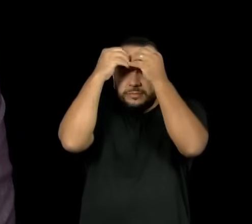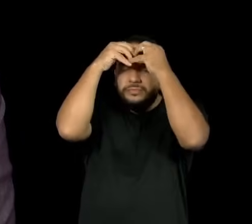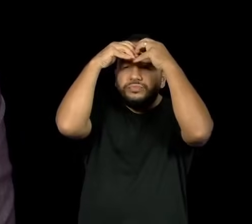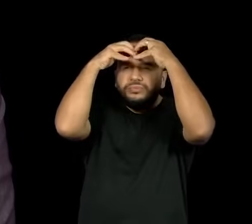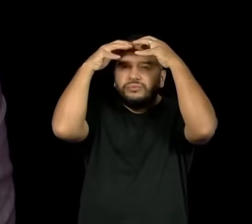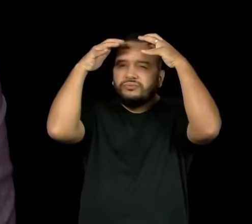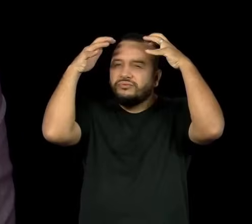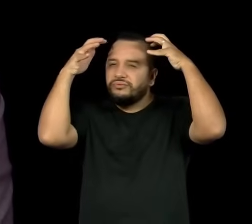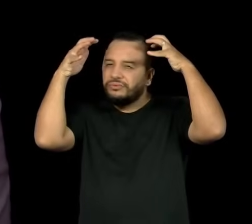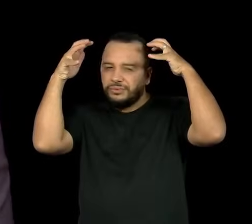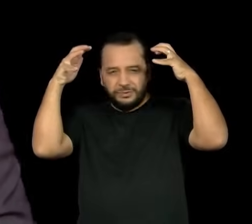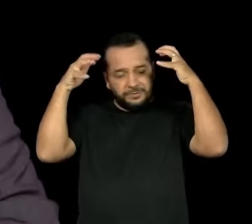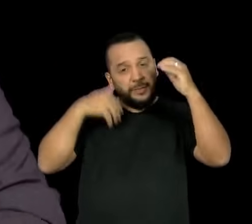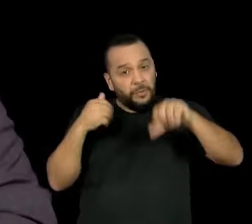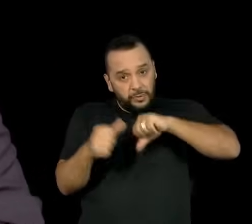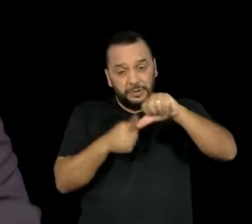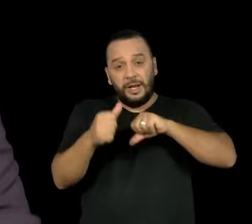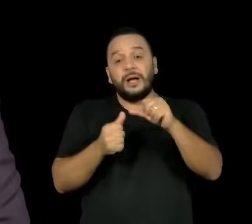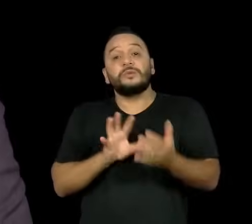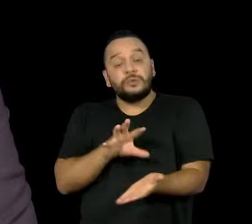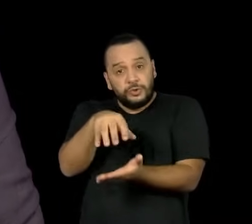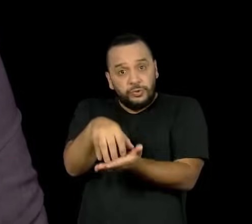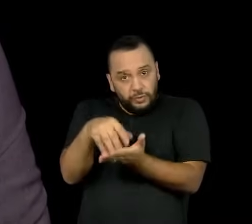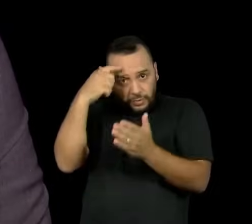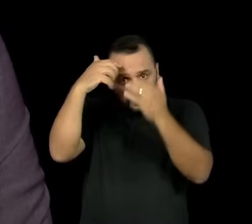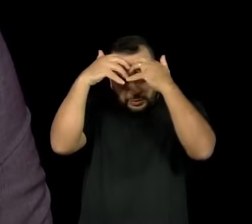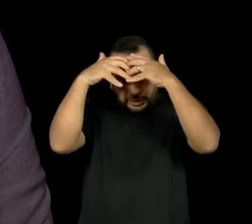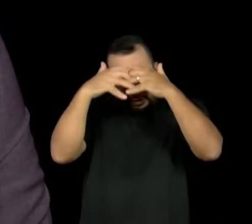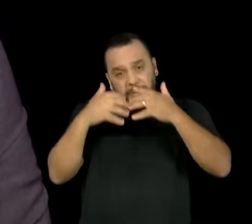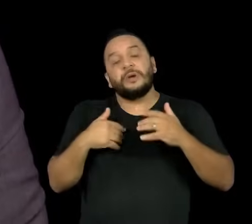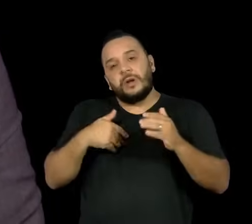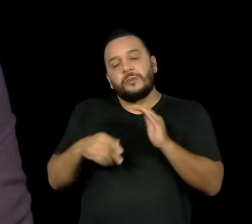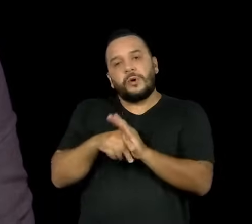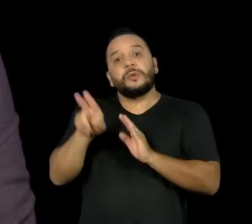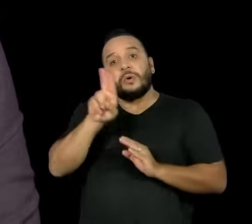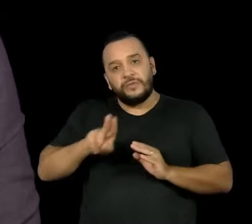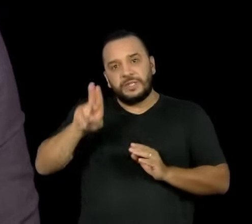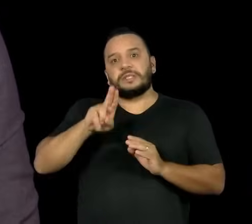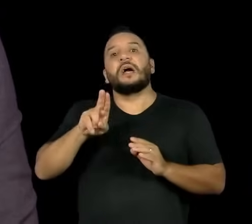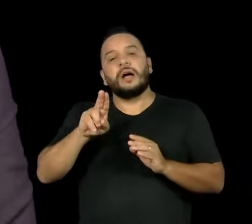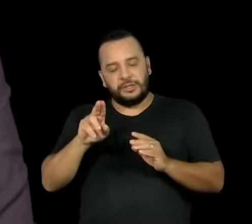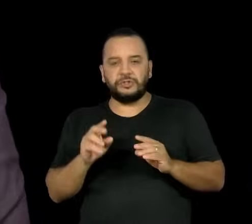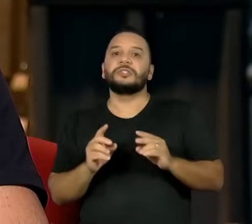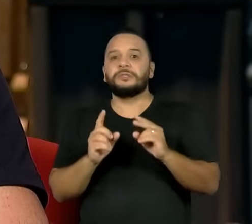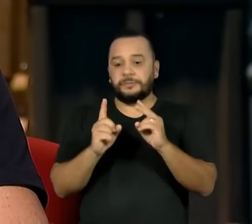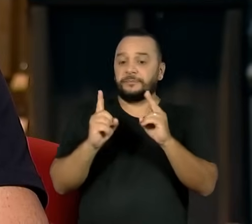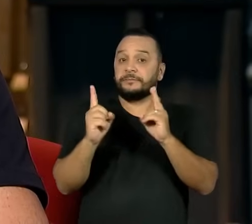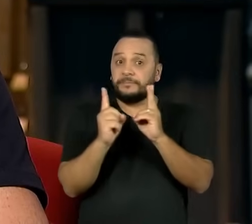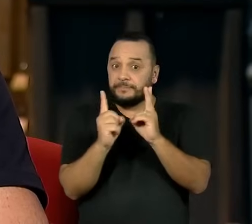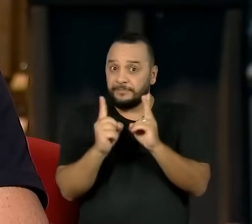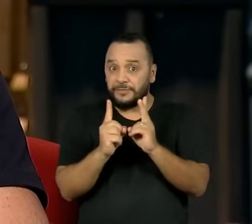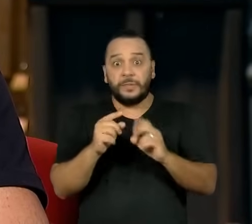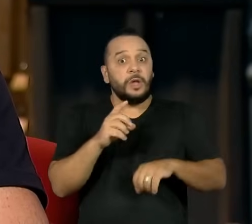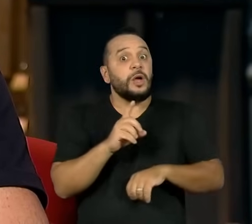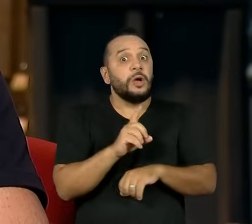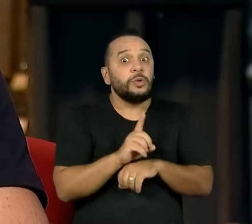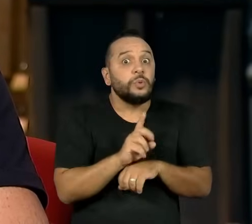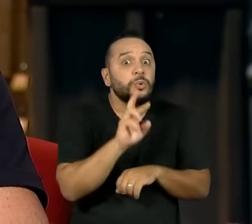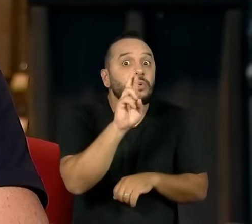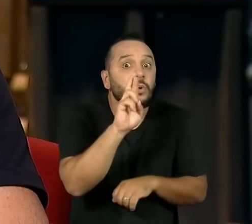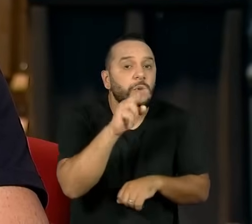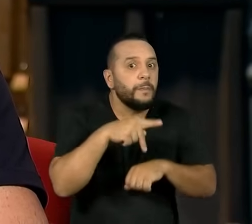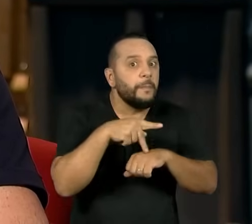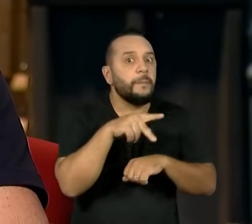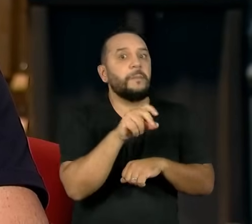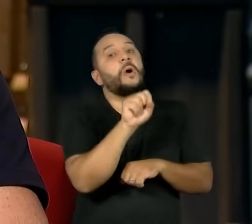neurocientista do Instituto do Cérebro da Universidade Federal do Rio Grande do Norte, doutor, pós-doutor Draulio